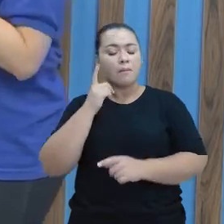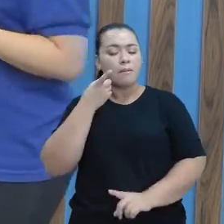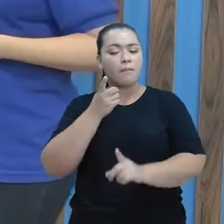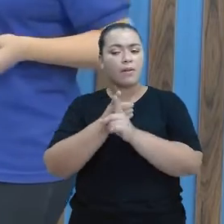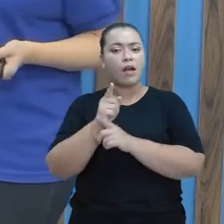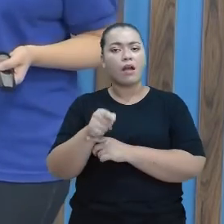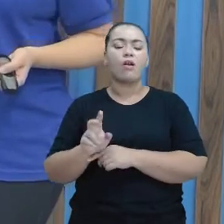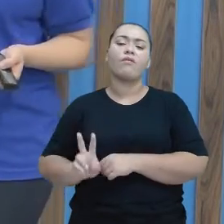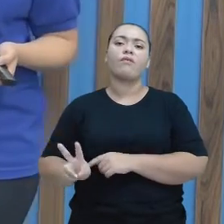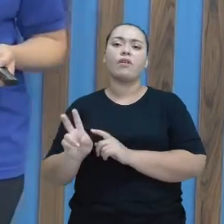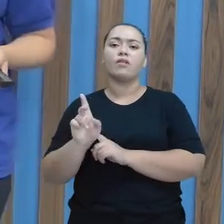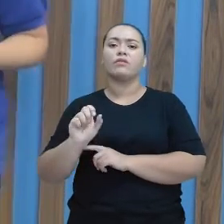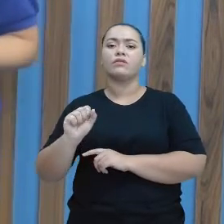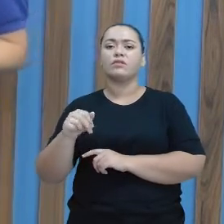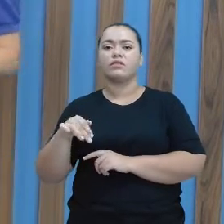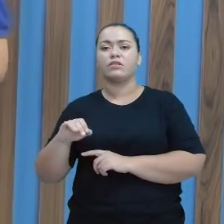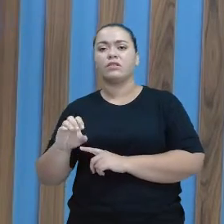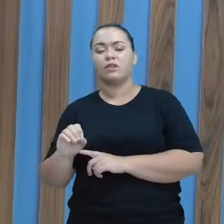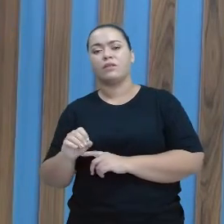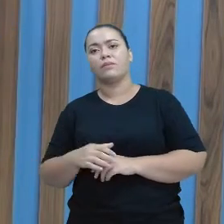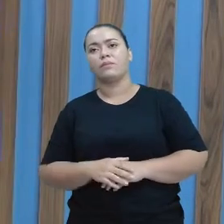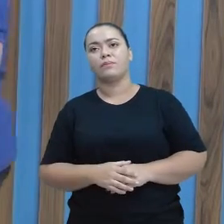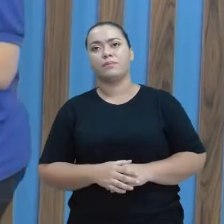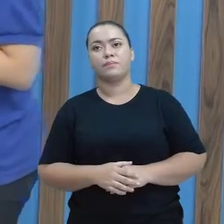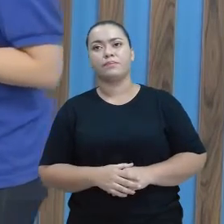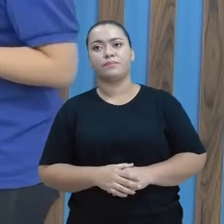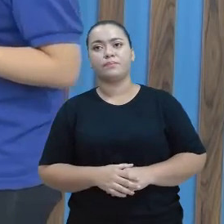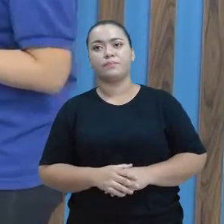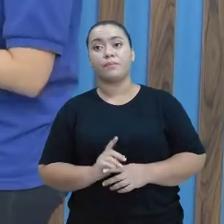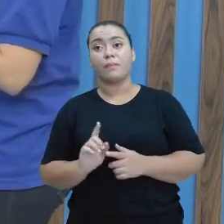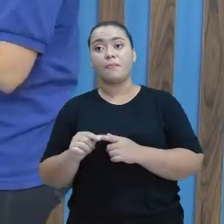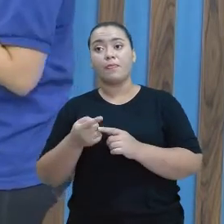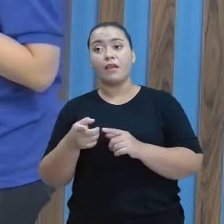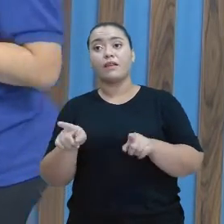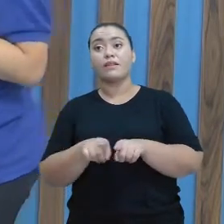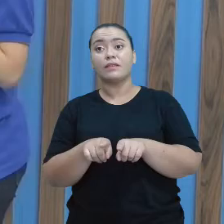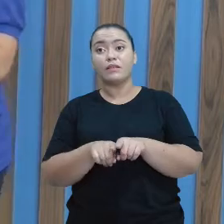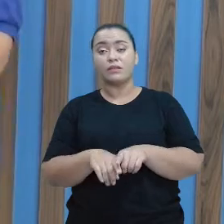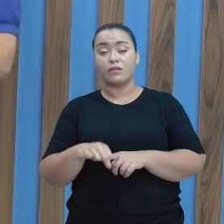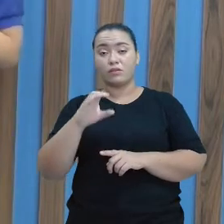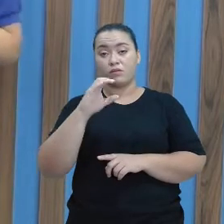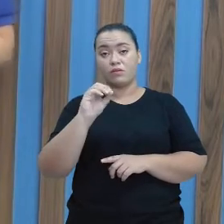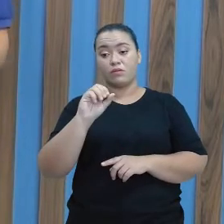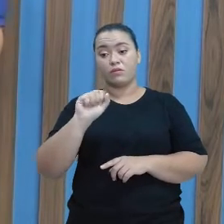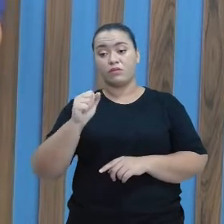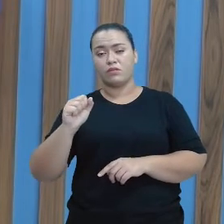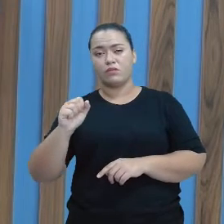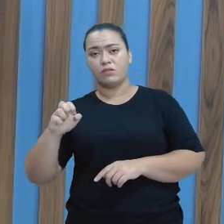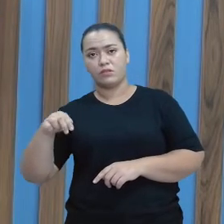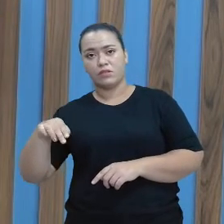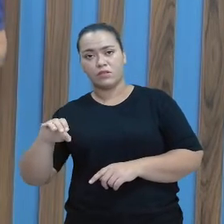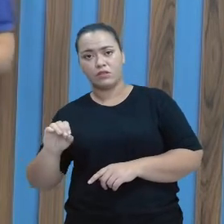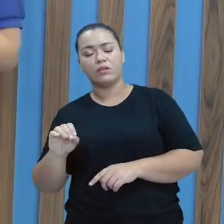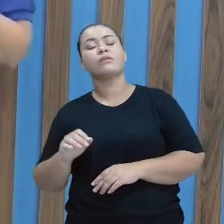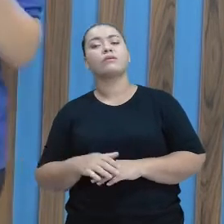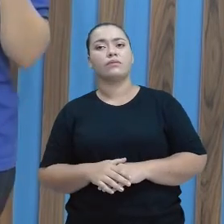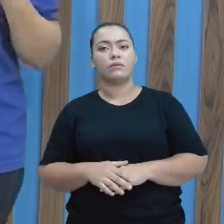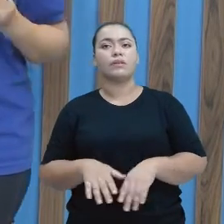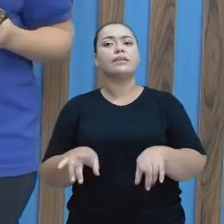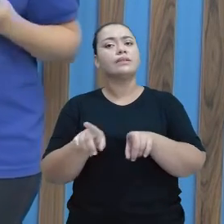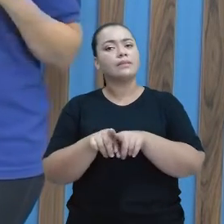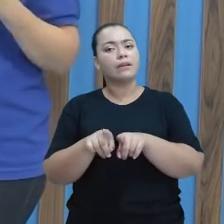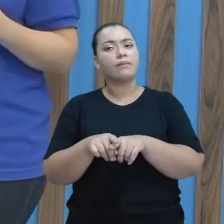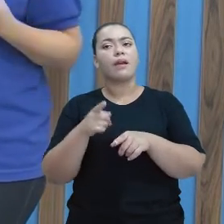alfa quanto para o ângulo beta, tá certo? A próxima situação foi trabalhar com o cosseno. E no caso do cosseno, a gente